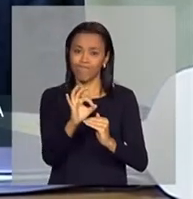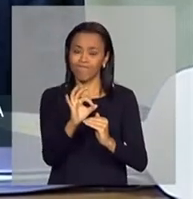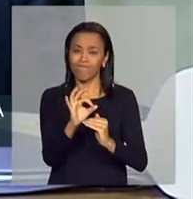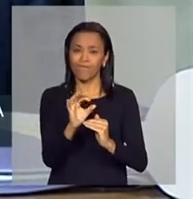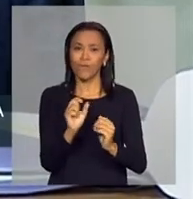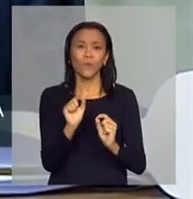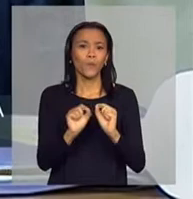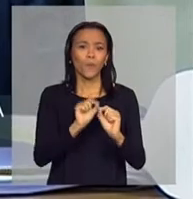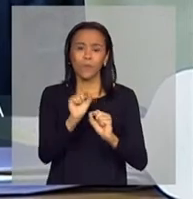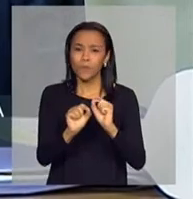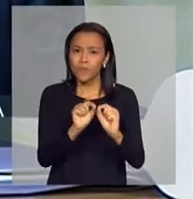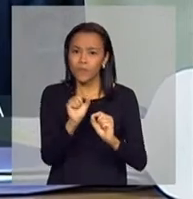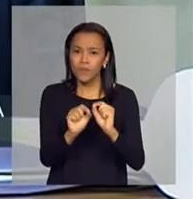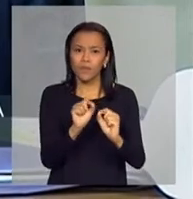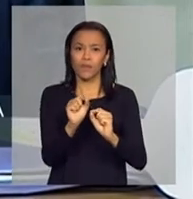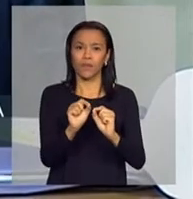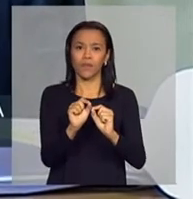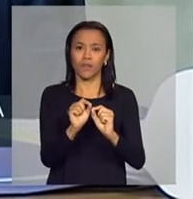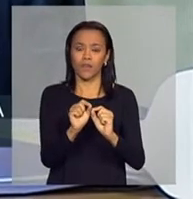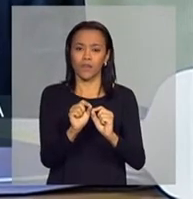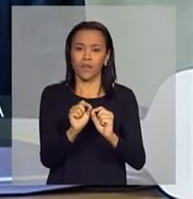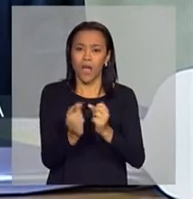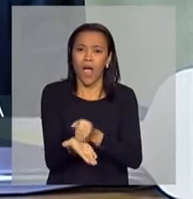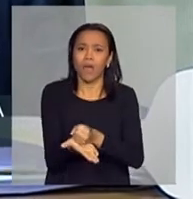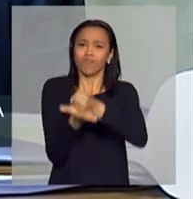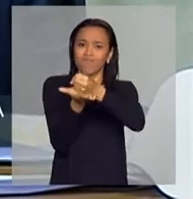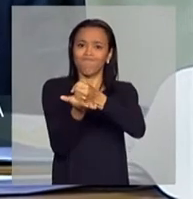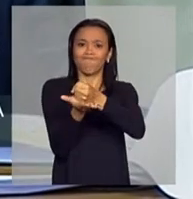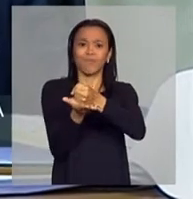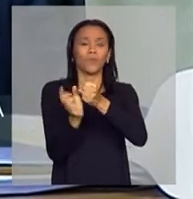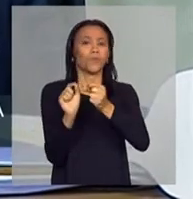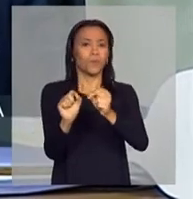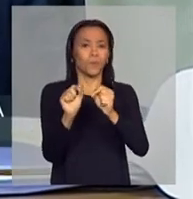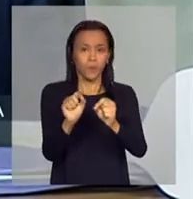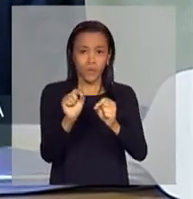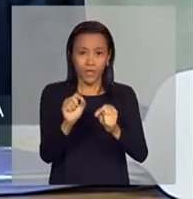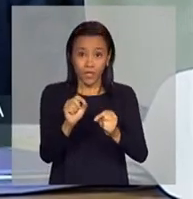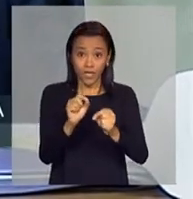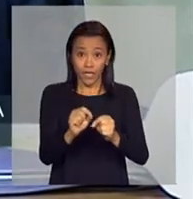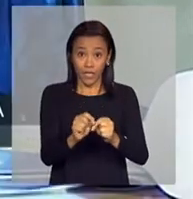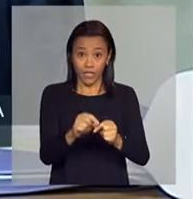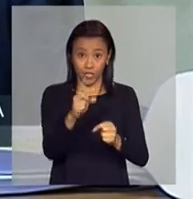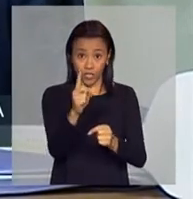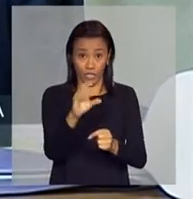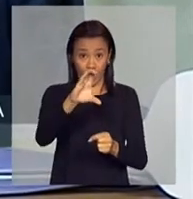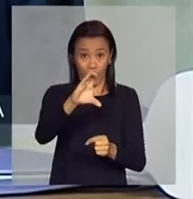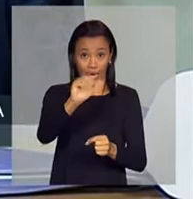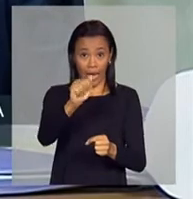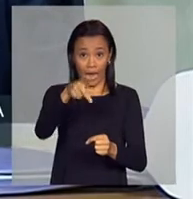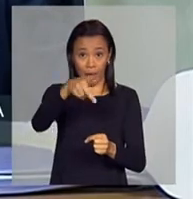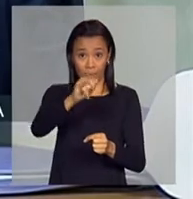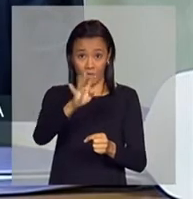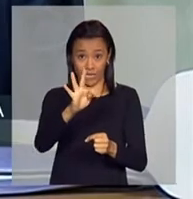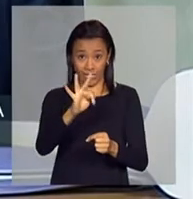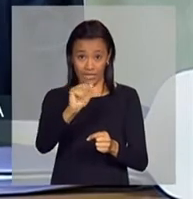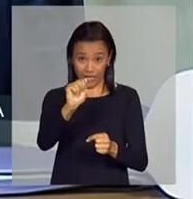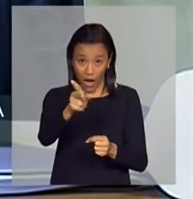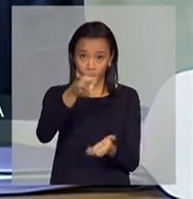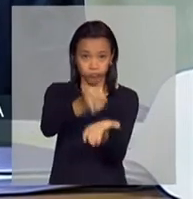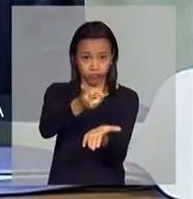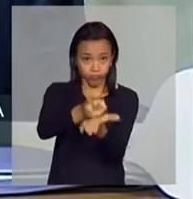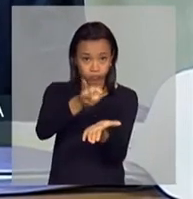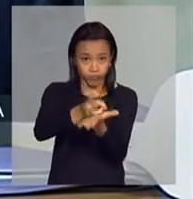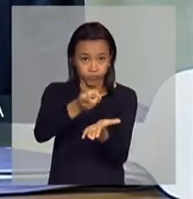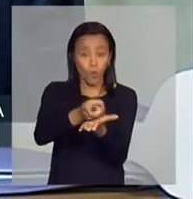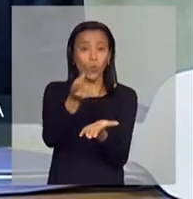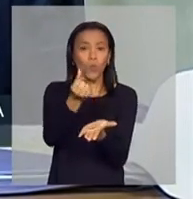que puxou o que sustentou a demanda foi a formação bruta de Capital fixo ou seja o investimento que